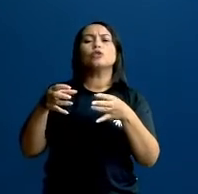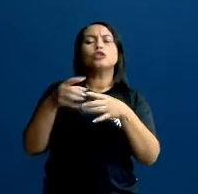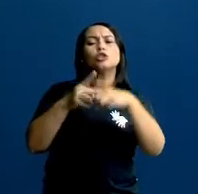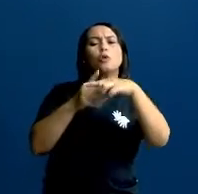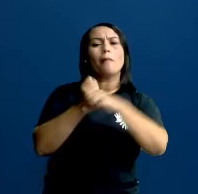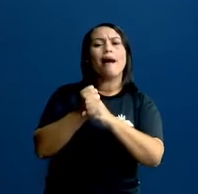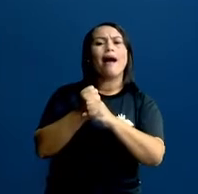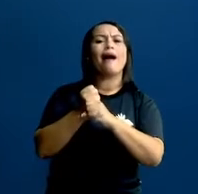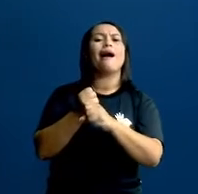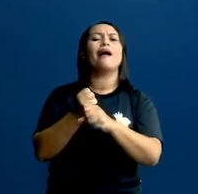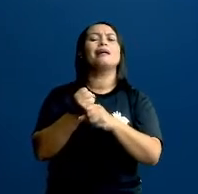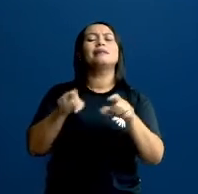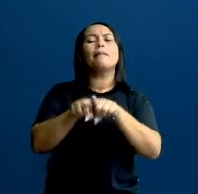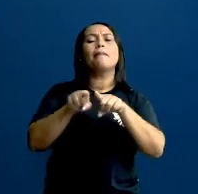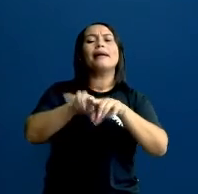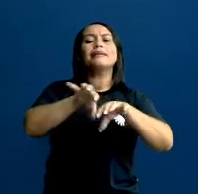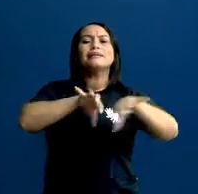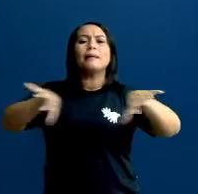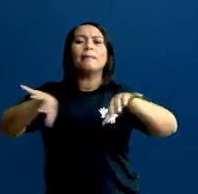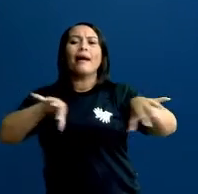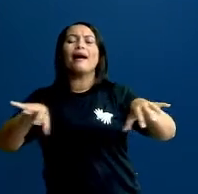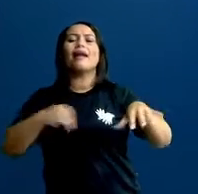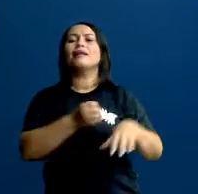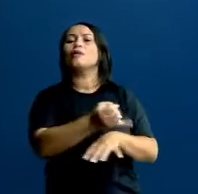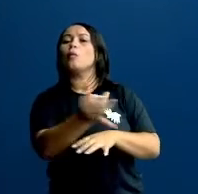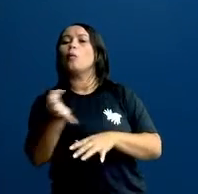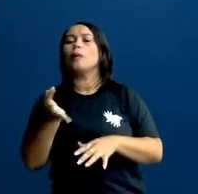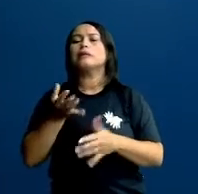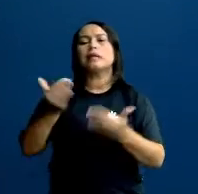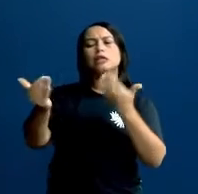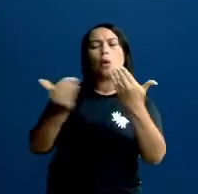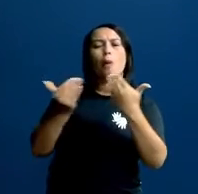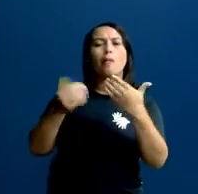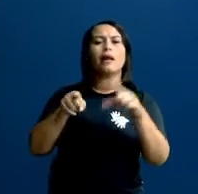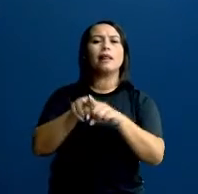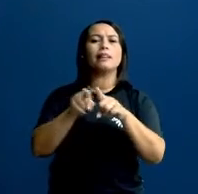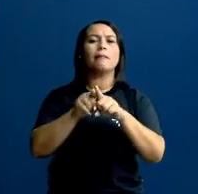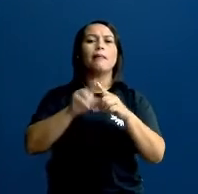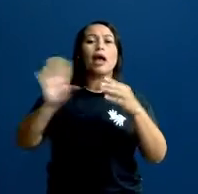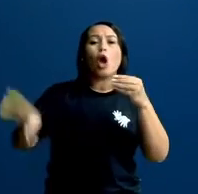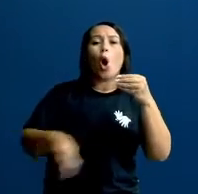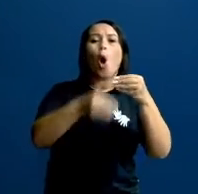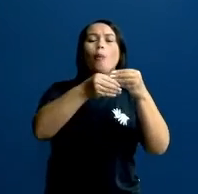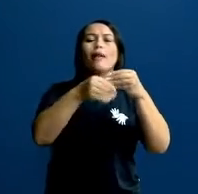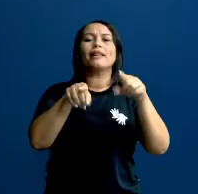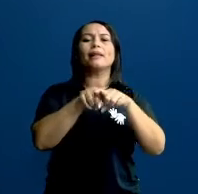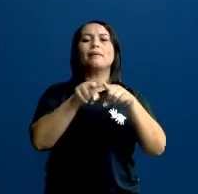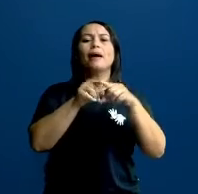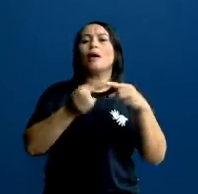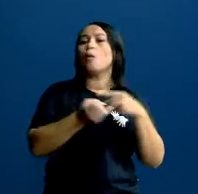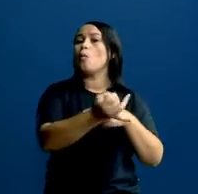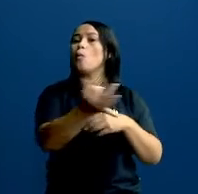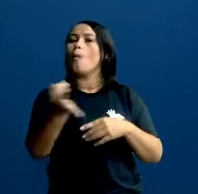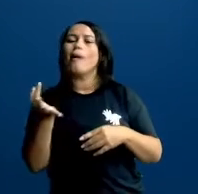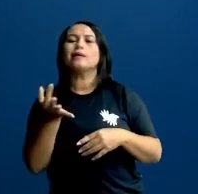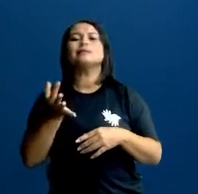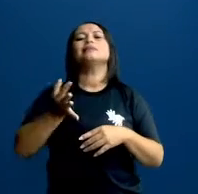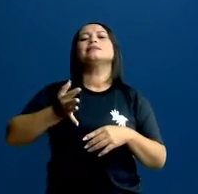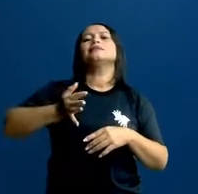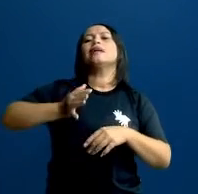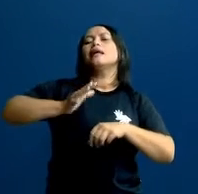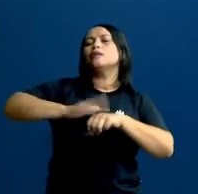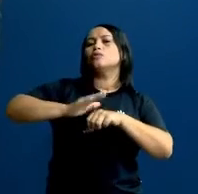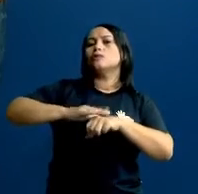acrescentar, separar, retirar quantidades, comparar, completar quantidades em